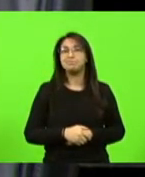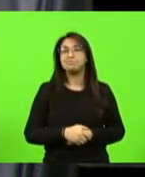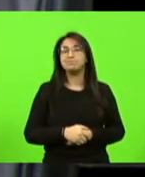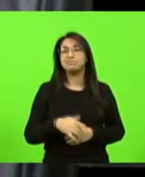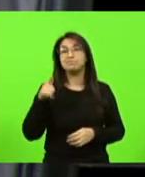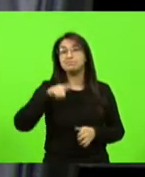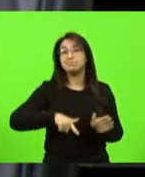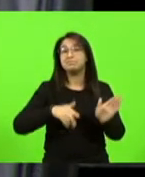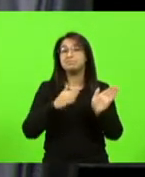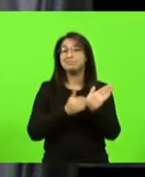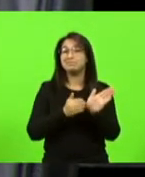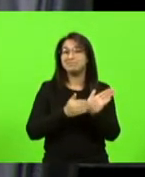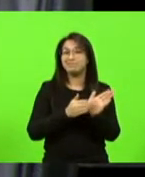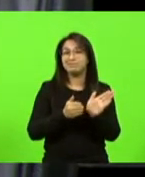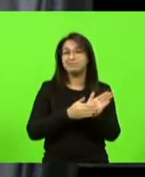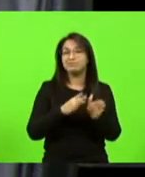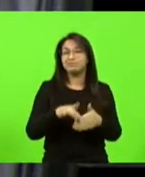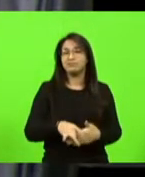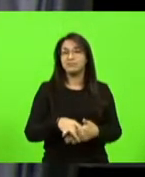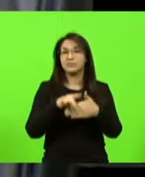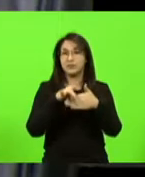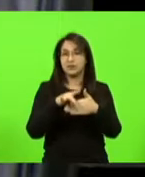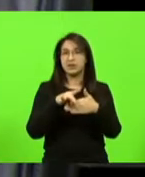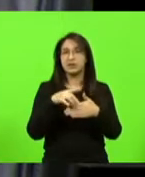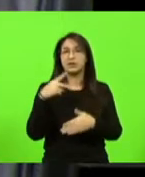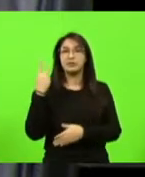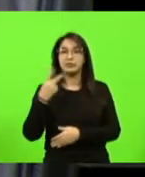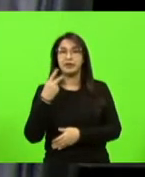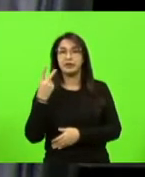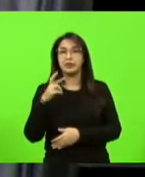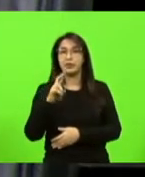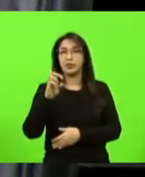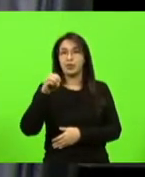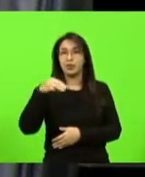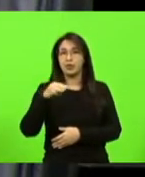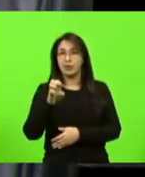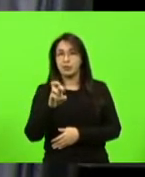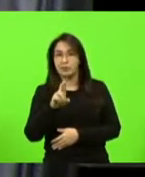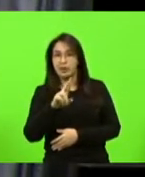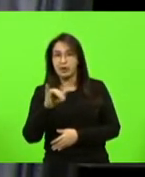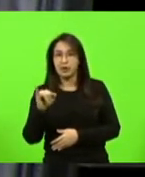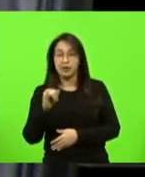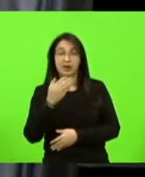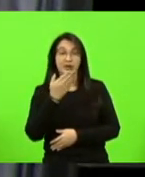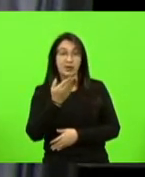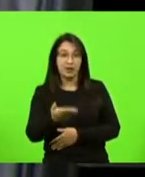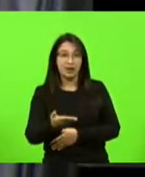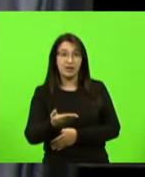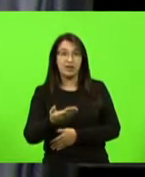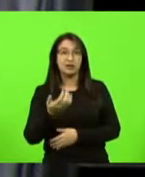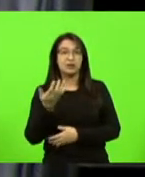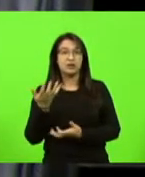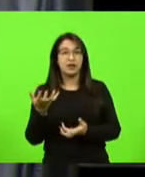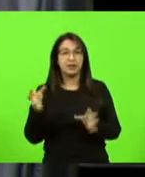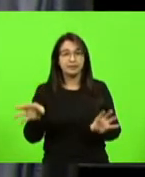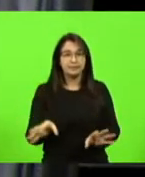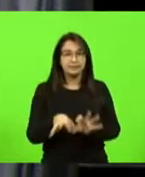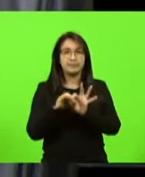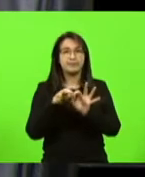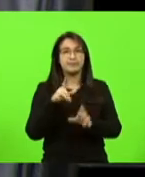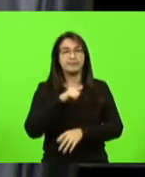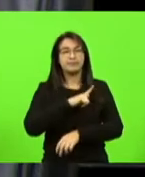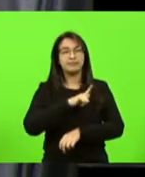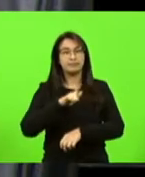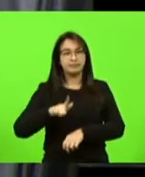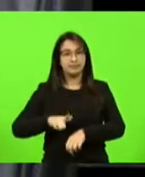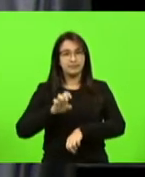parabenizar a liderança do vereador Homer e também do vereador Taffarel em busca da aproximação do Estado com a